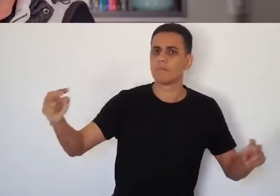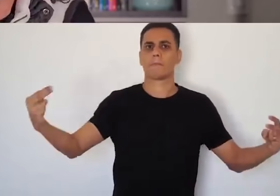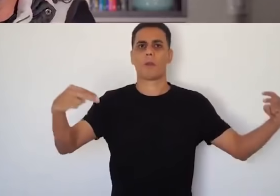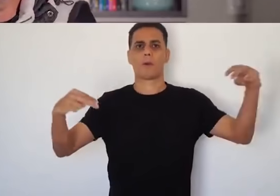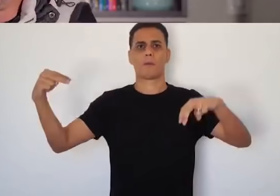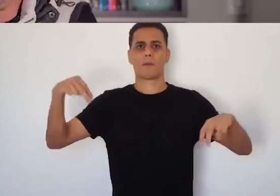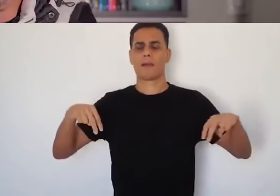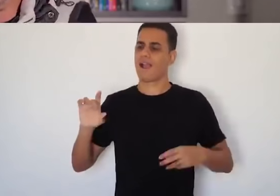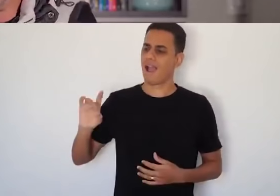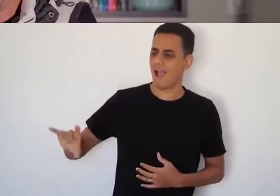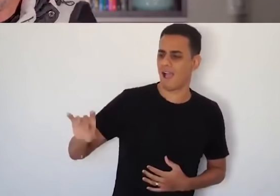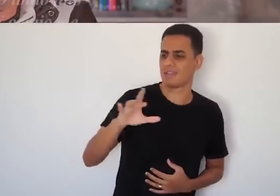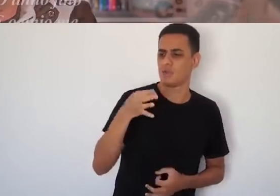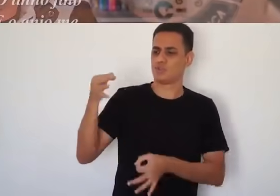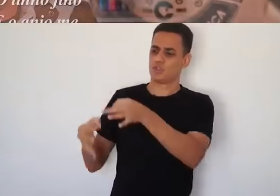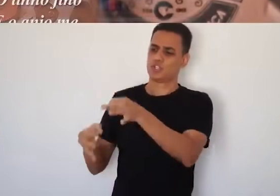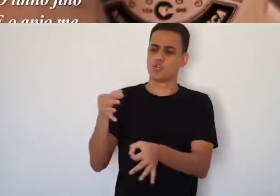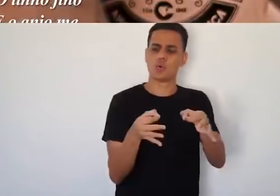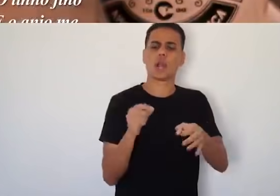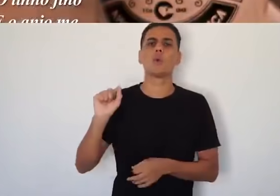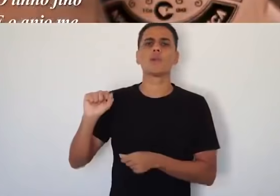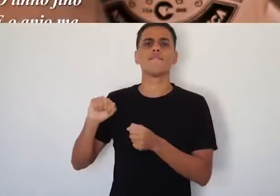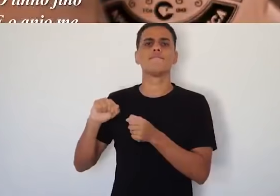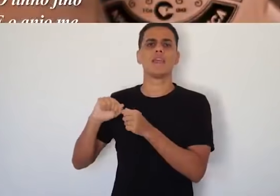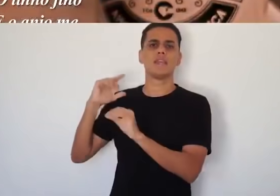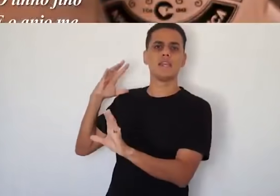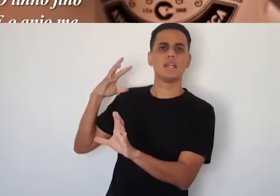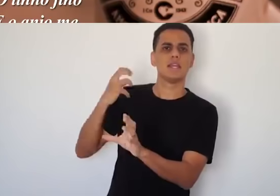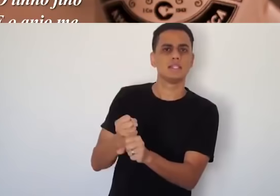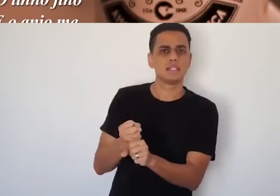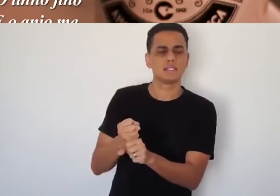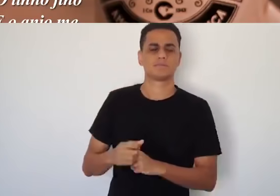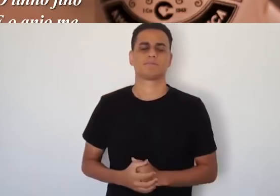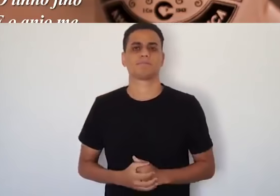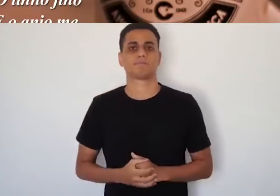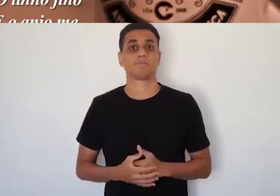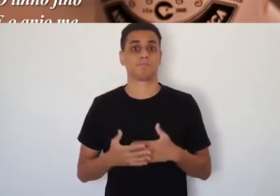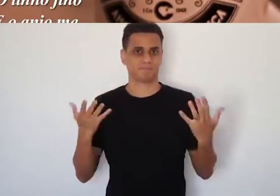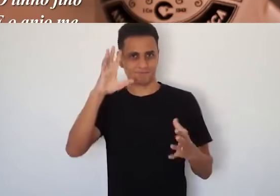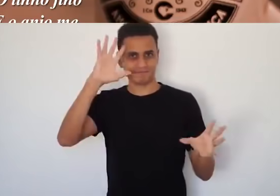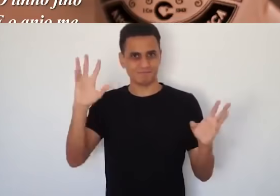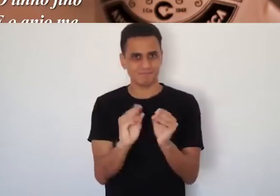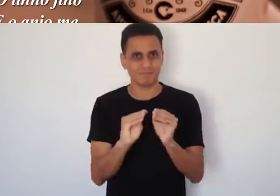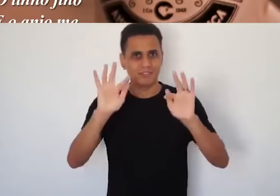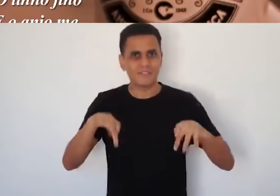ela é manifesta no nosso dia a dia. Lá no versículo 7, 8 e 9, diz assim: